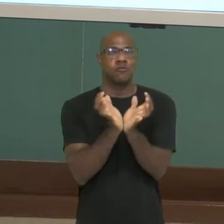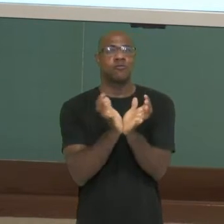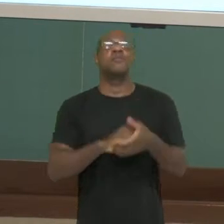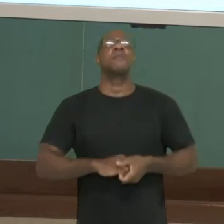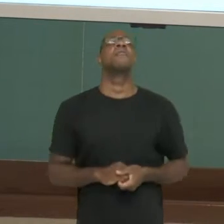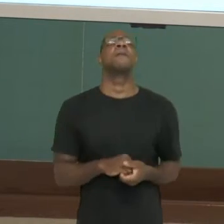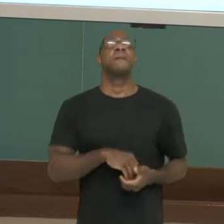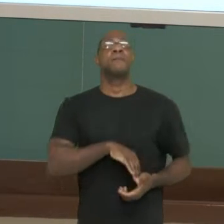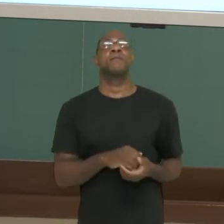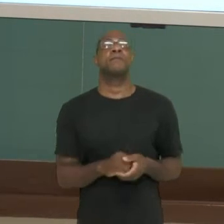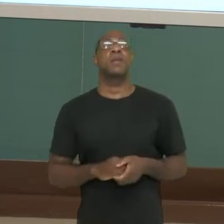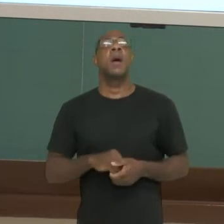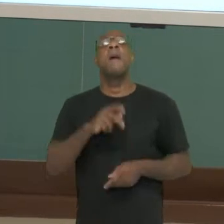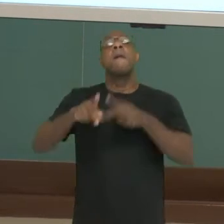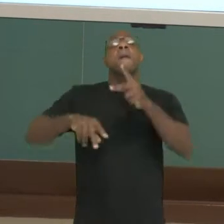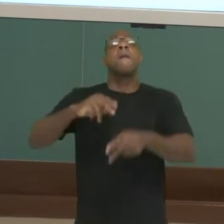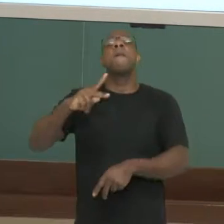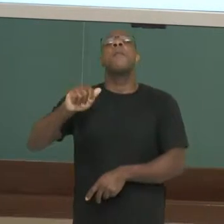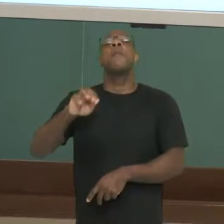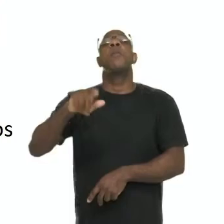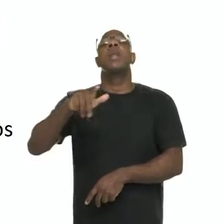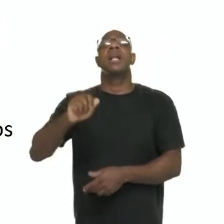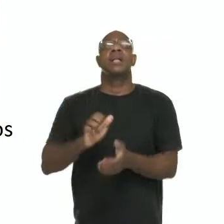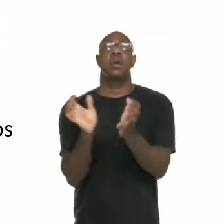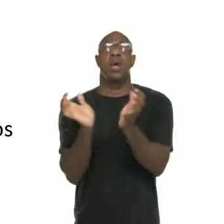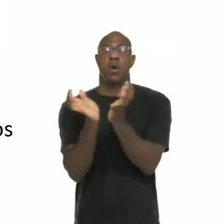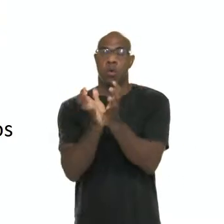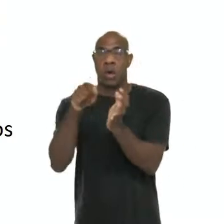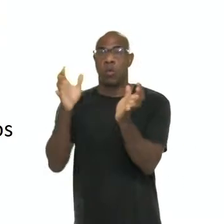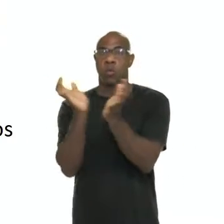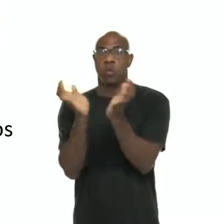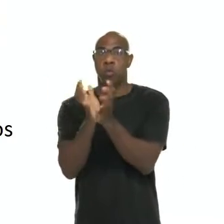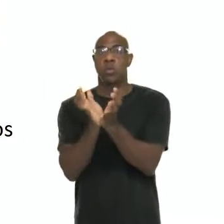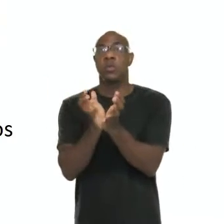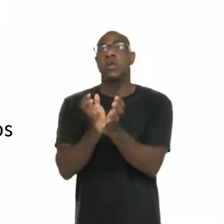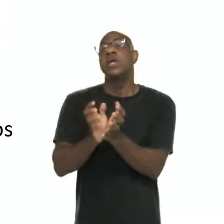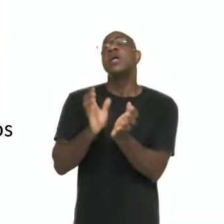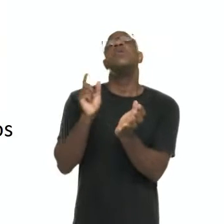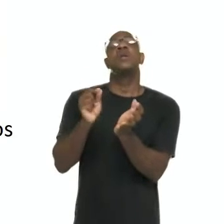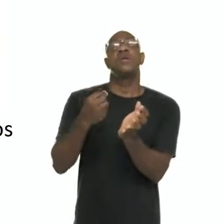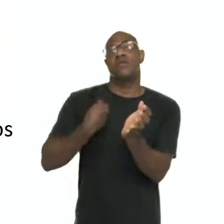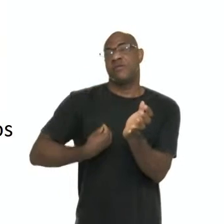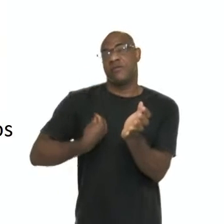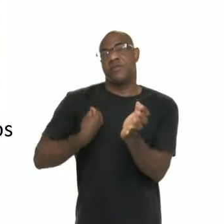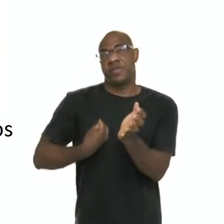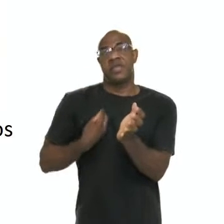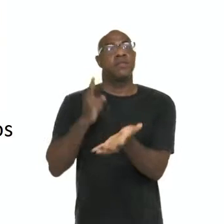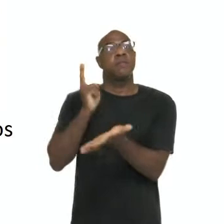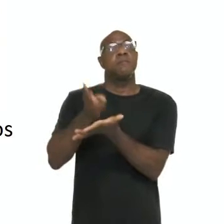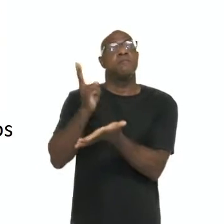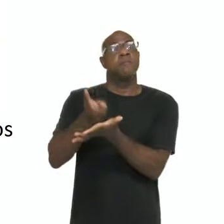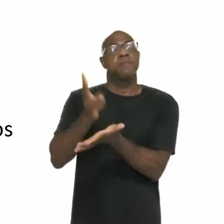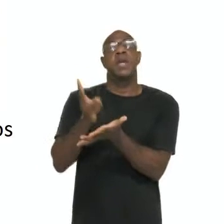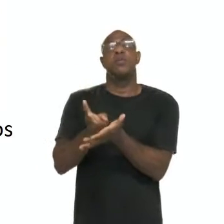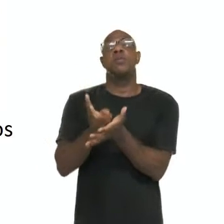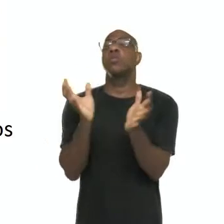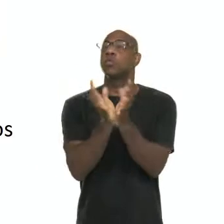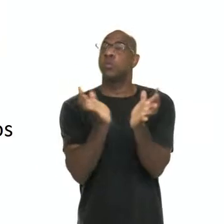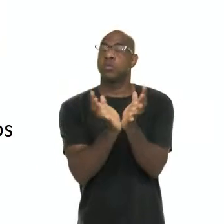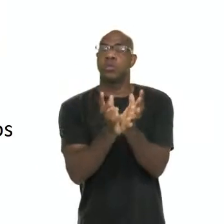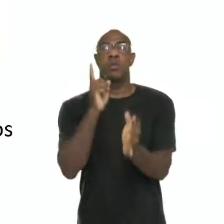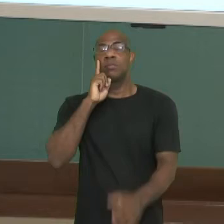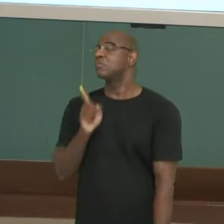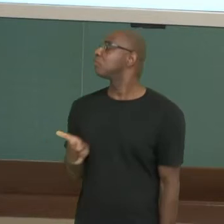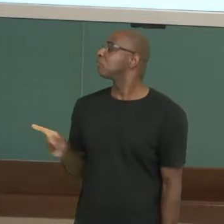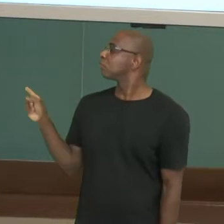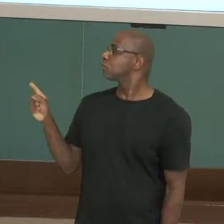População. População é o conjunto de indivíduos de uma mesma espécie. Olha só,